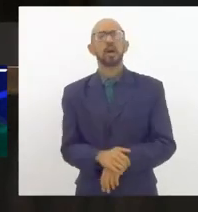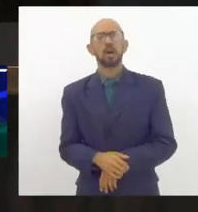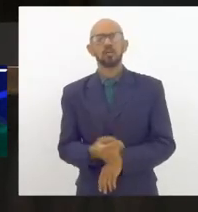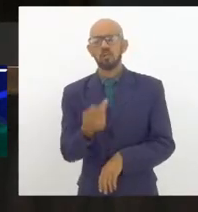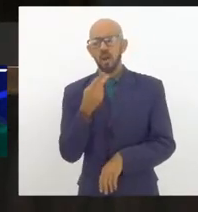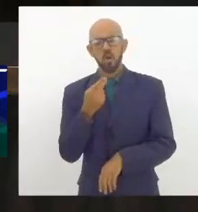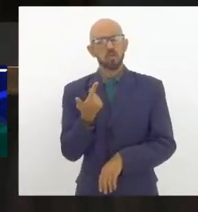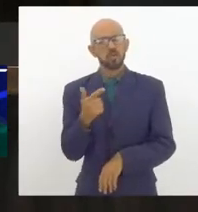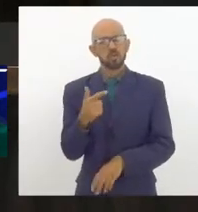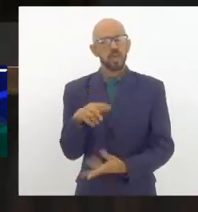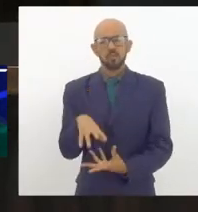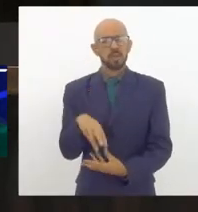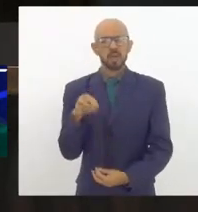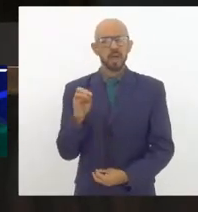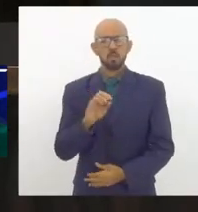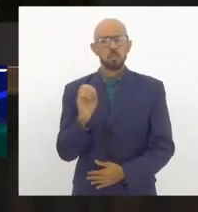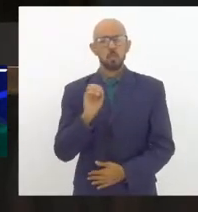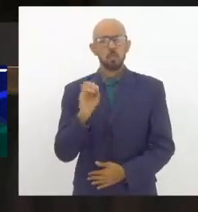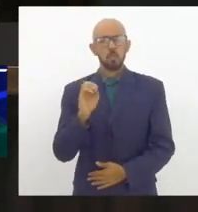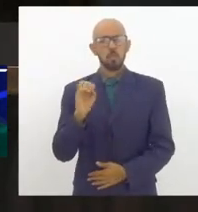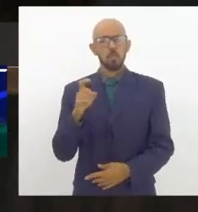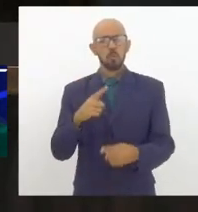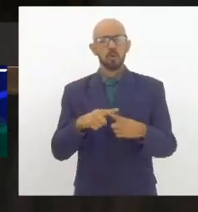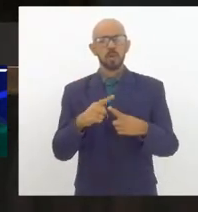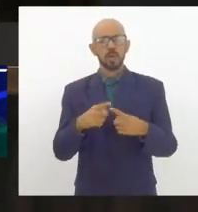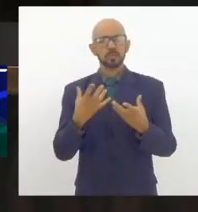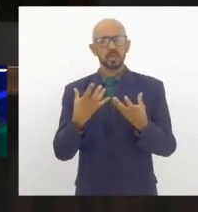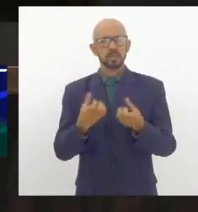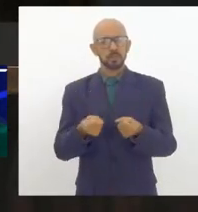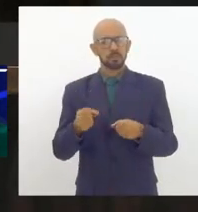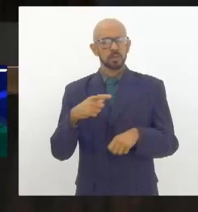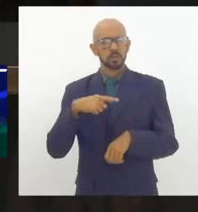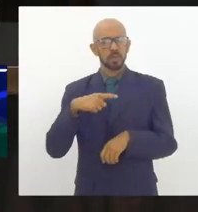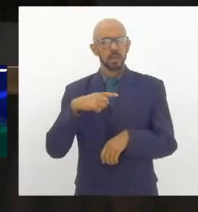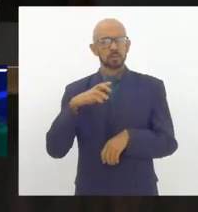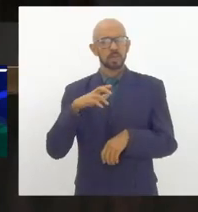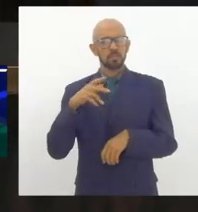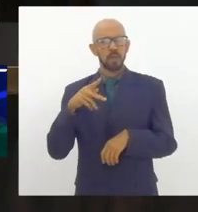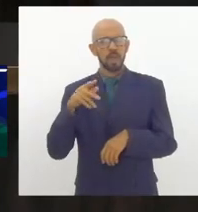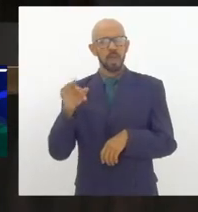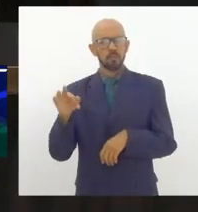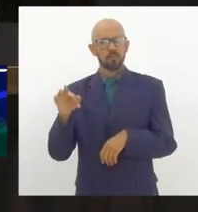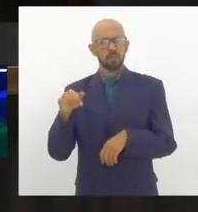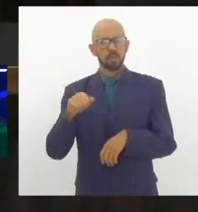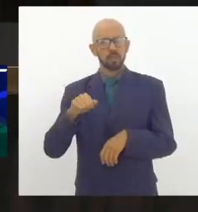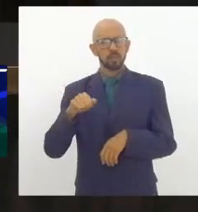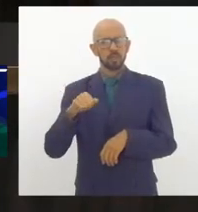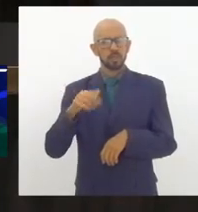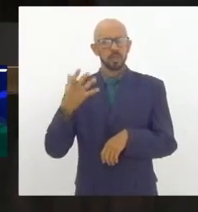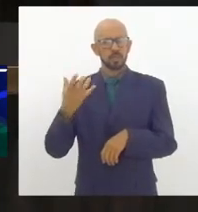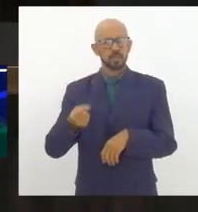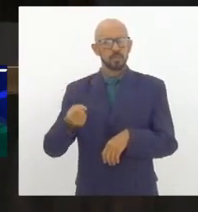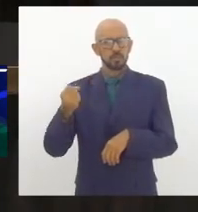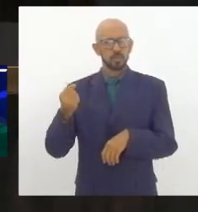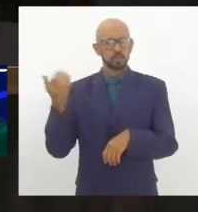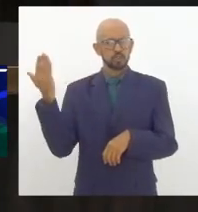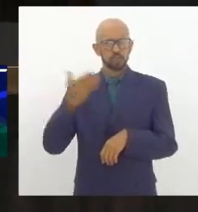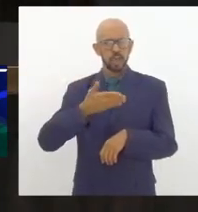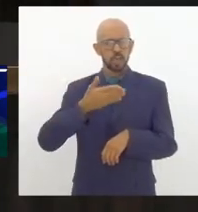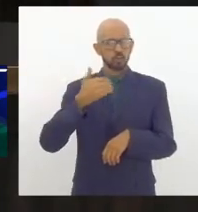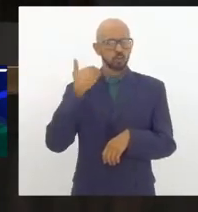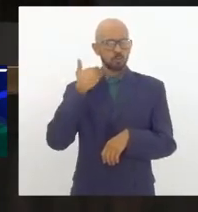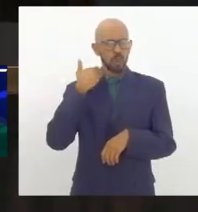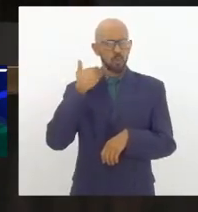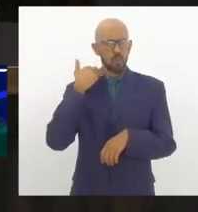que não havia fantasma porque eles recebiam tinham CPF e recebiam diretamente no banco